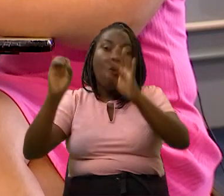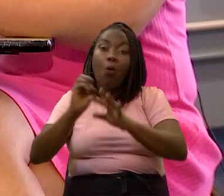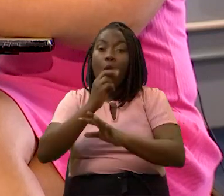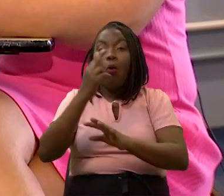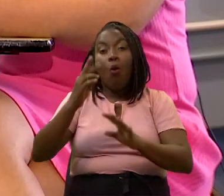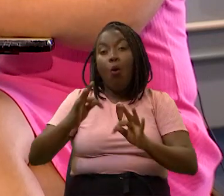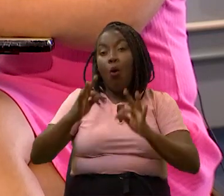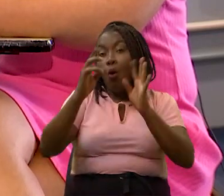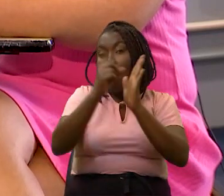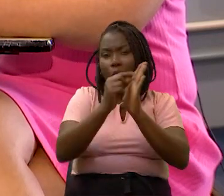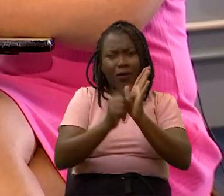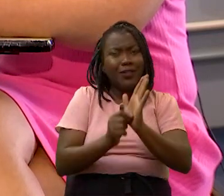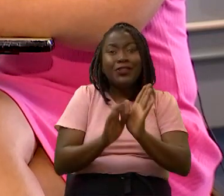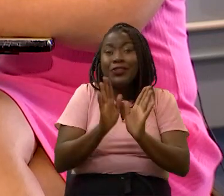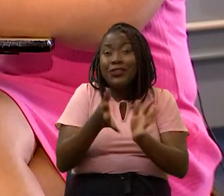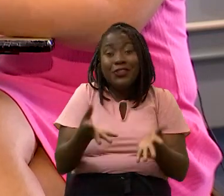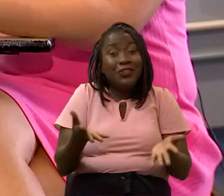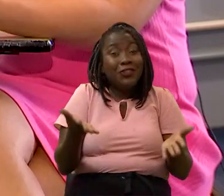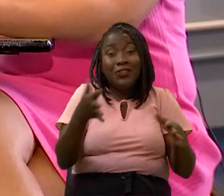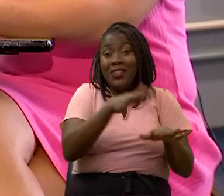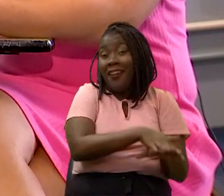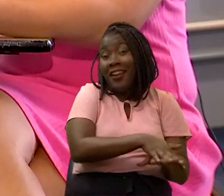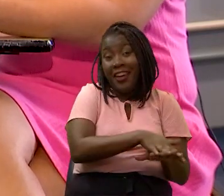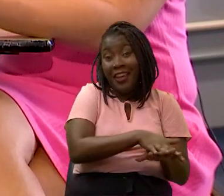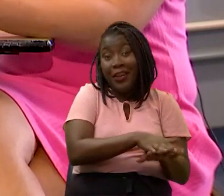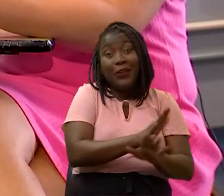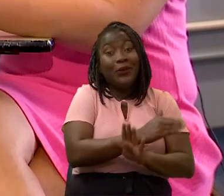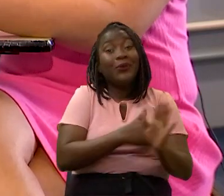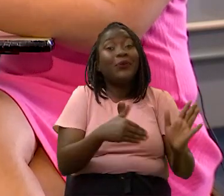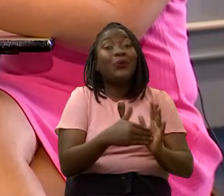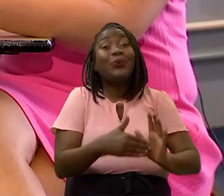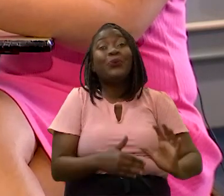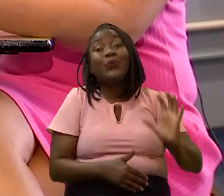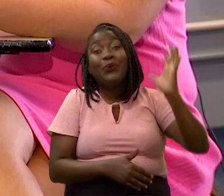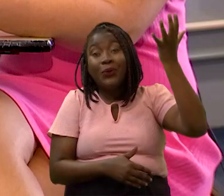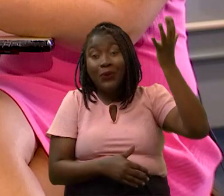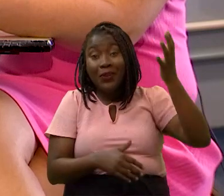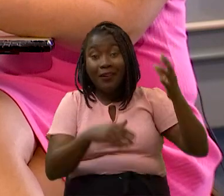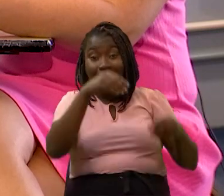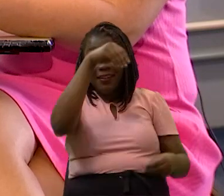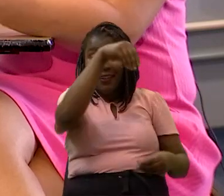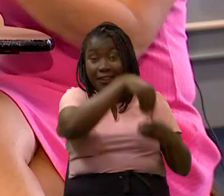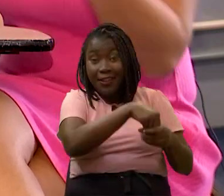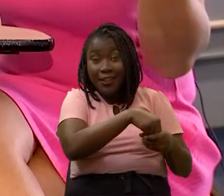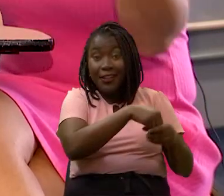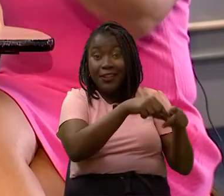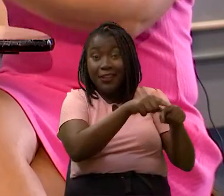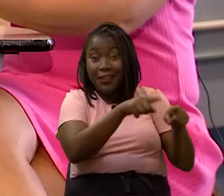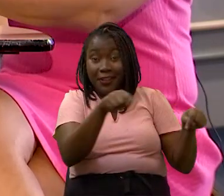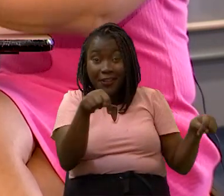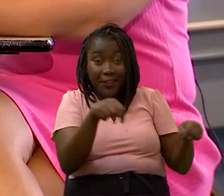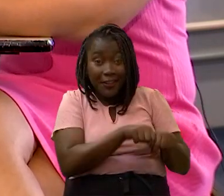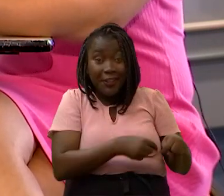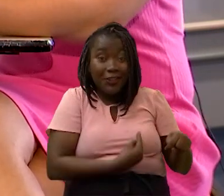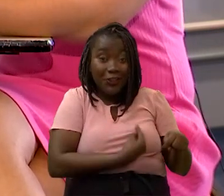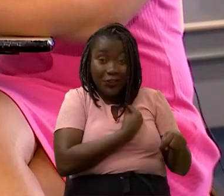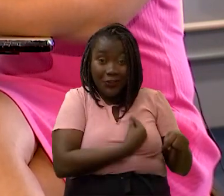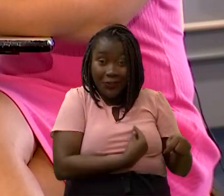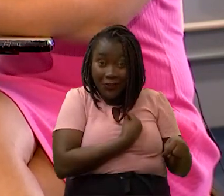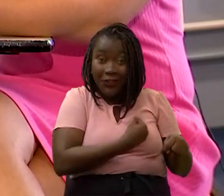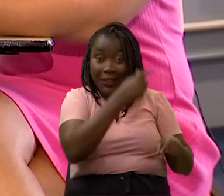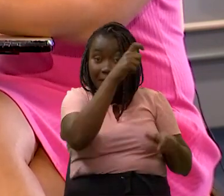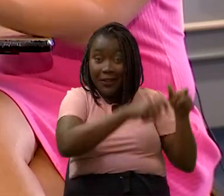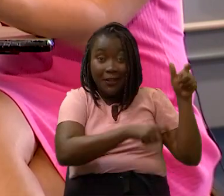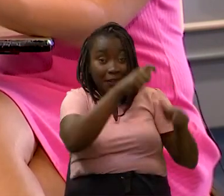ou as tecnologias digitais. Isso já faz parte, porque tudo aquilo que acontece no espaço de vida